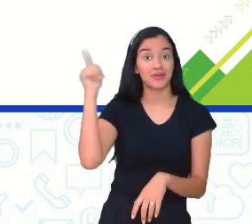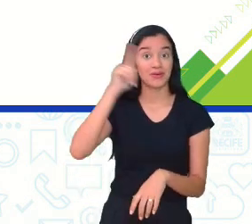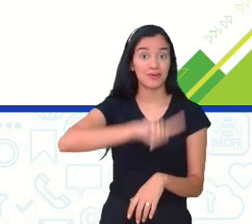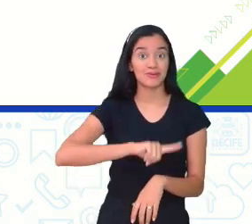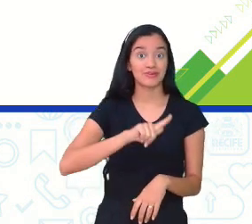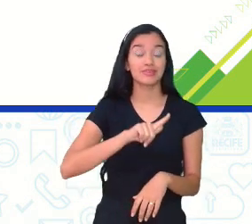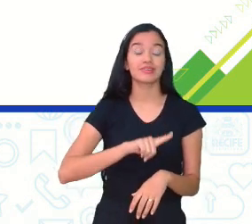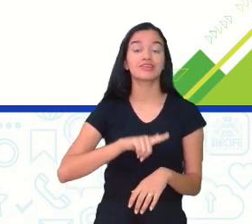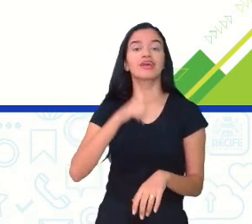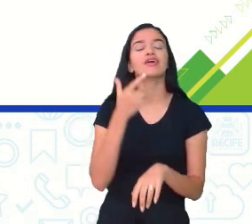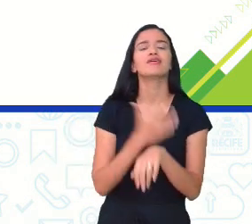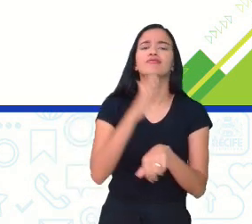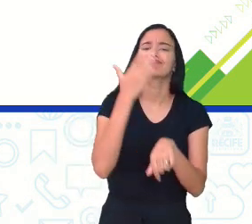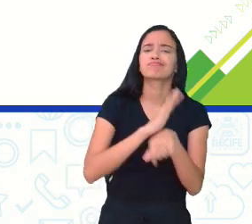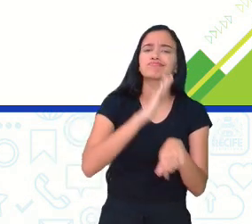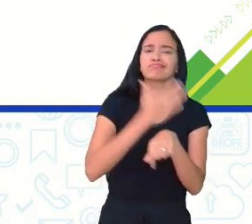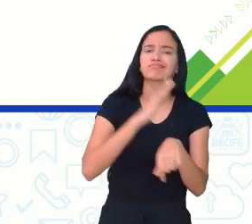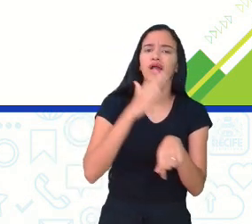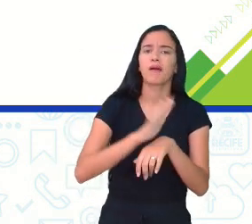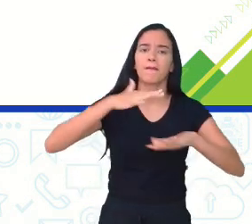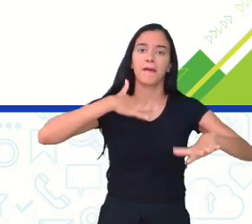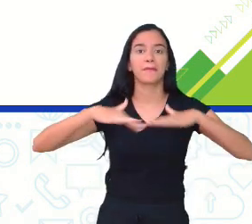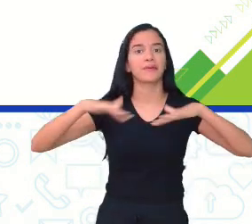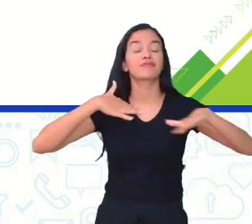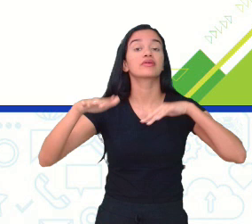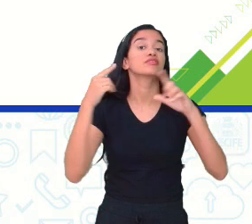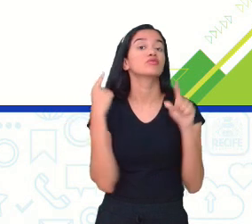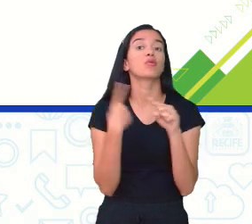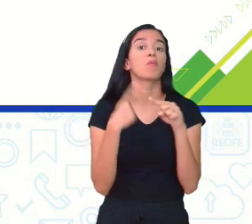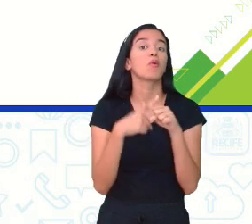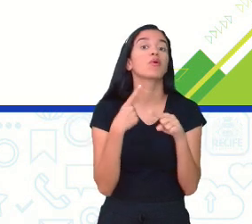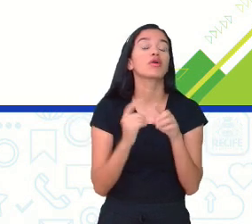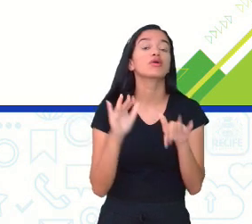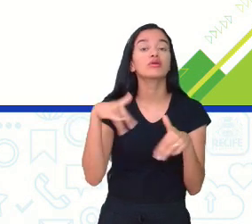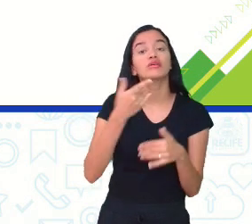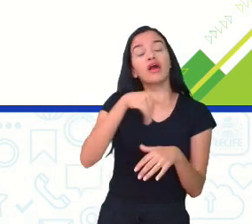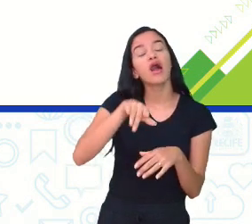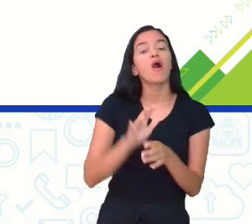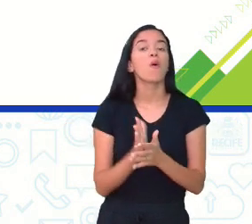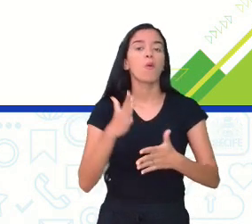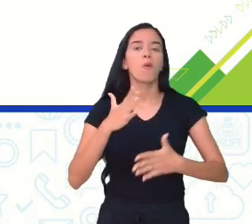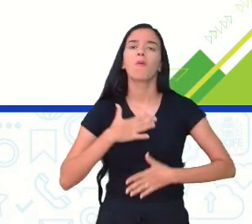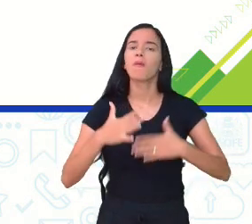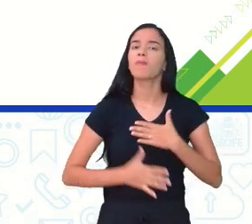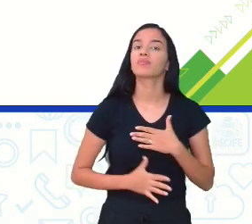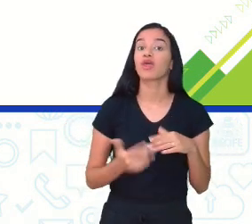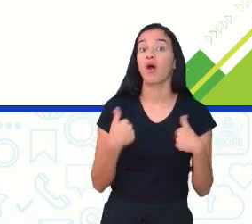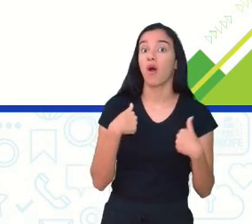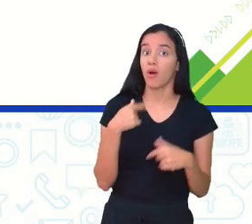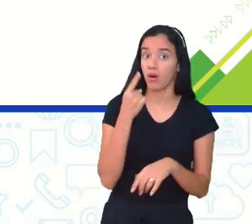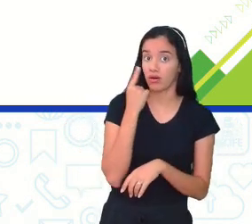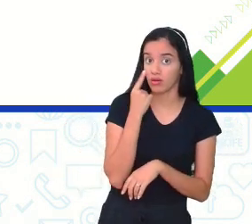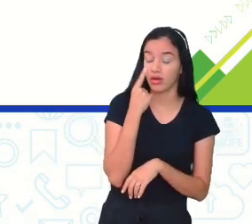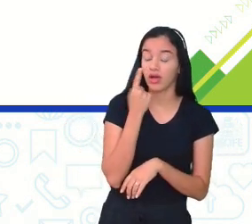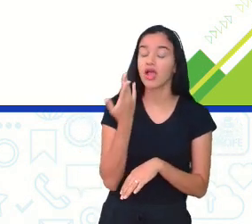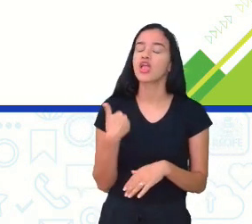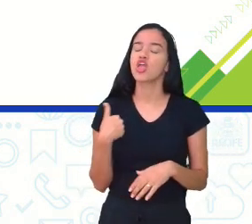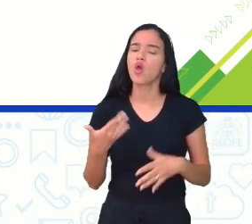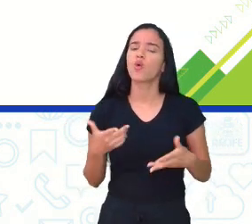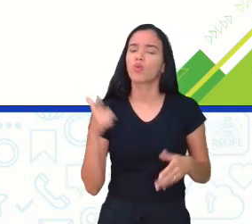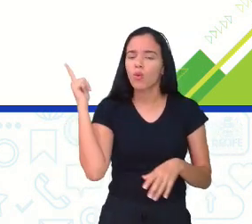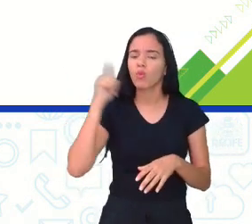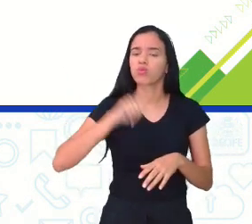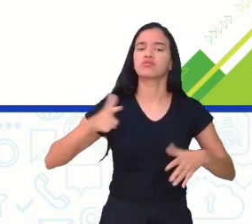consiga realizar ainda mais movimentos. Porque quando vocês vão fazendo, o corpo vai dizendo, ó, chegou aqui, mas eu consigo fazer